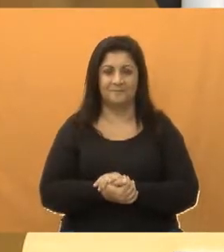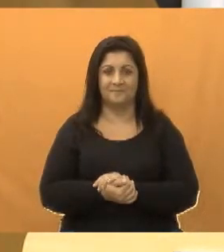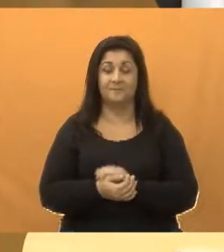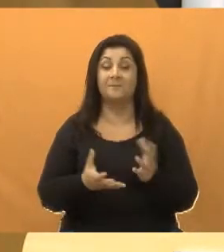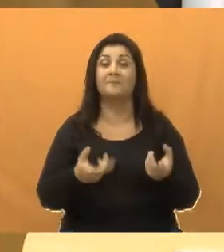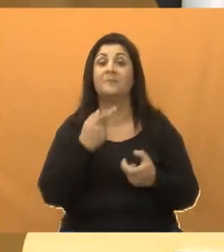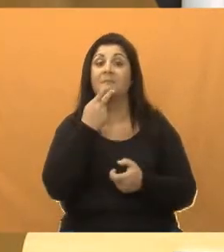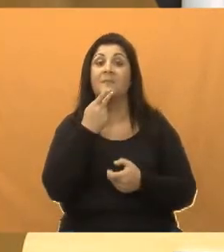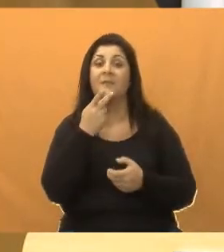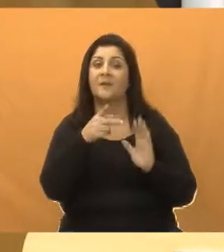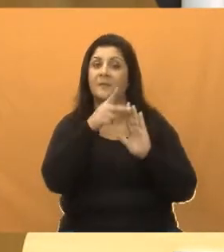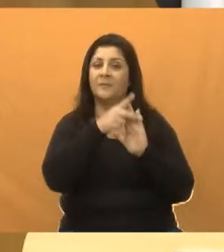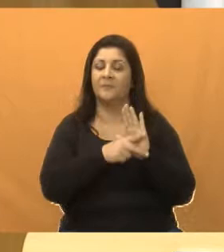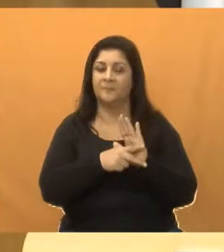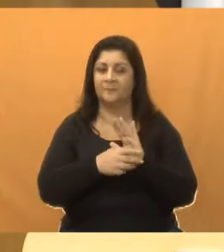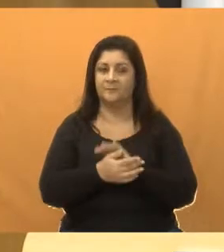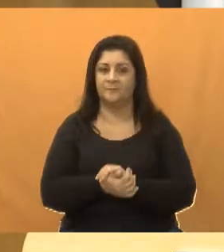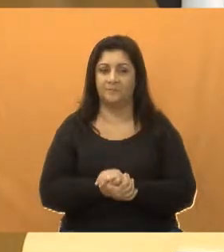também desse projeto